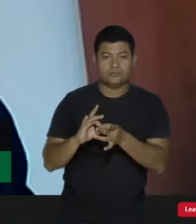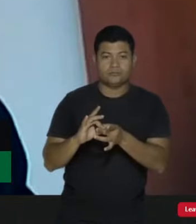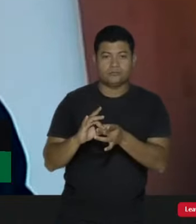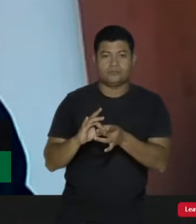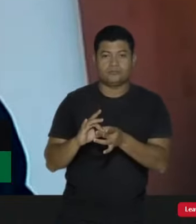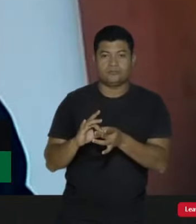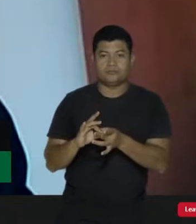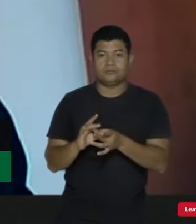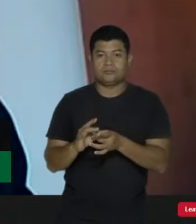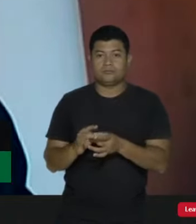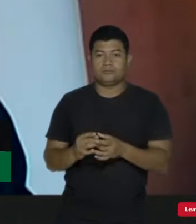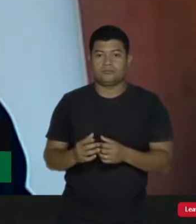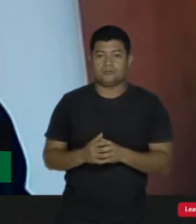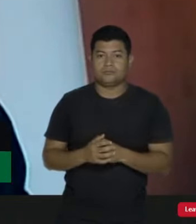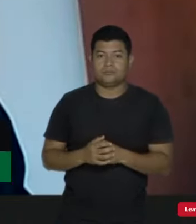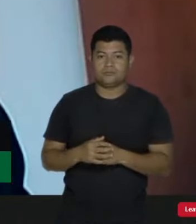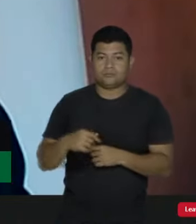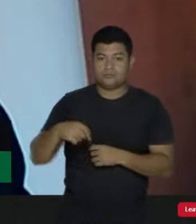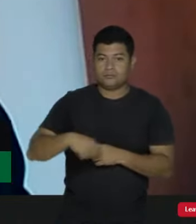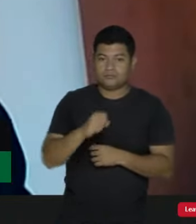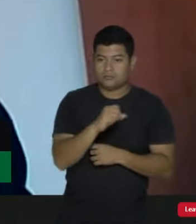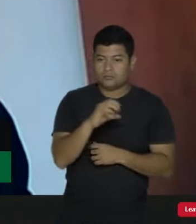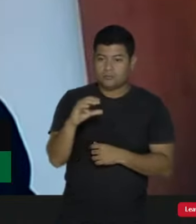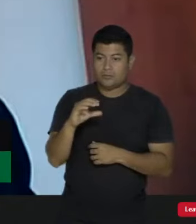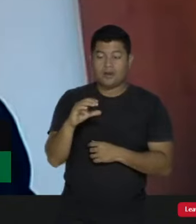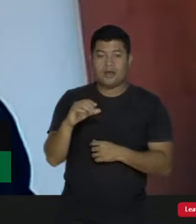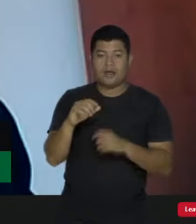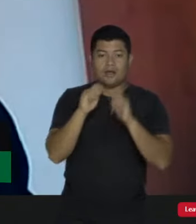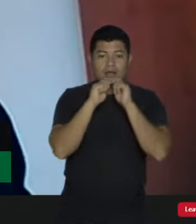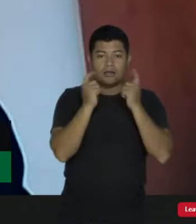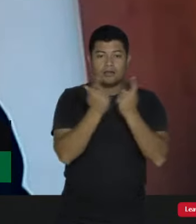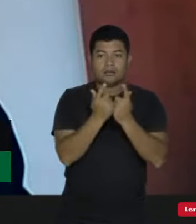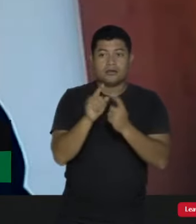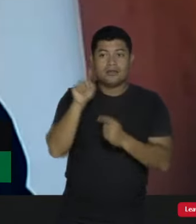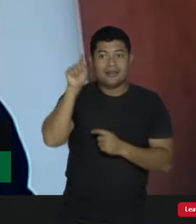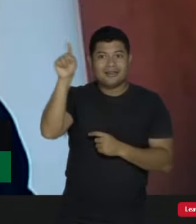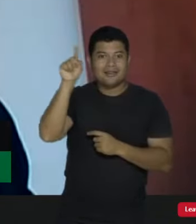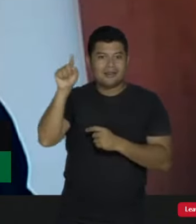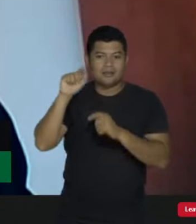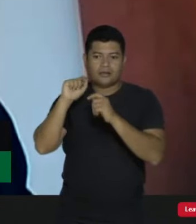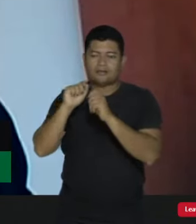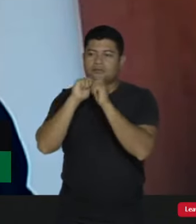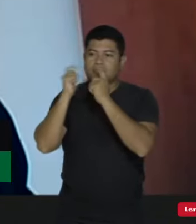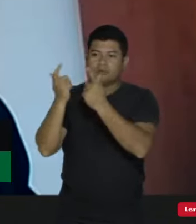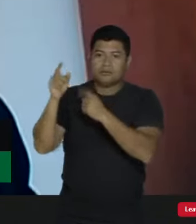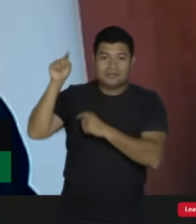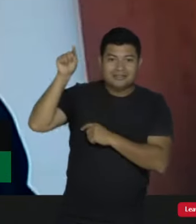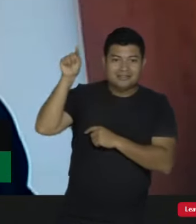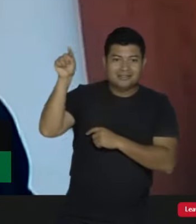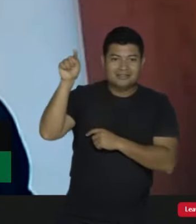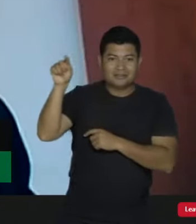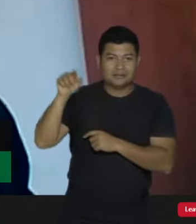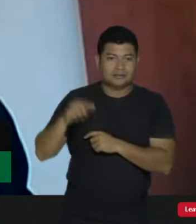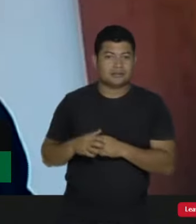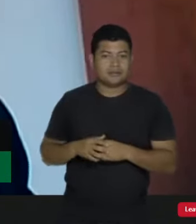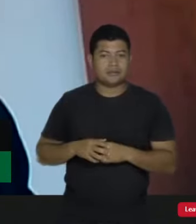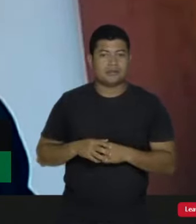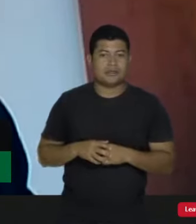entre a Calábria e Santa Catarina, entre as duas assembleias. É algo pouco feito, muito mais feito isso entre